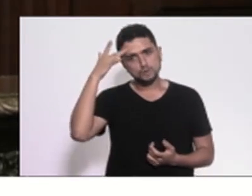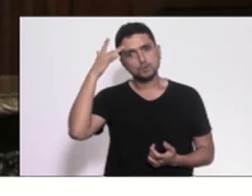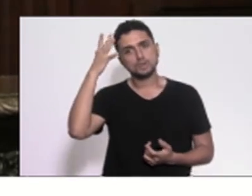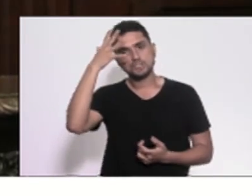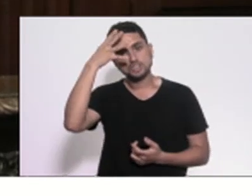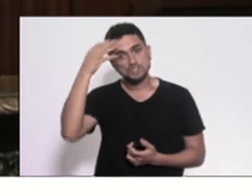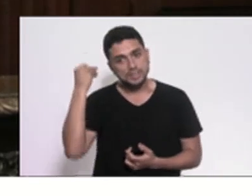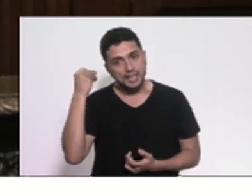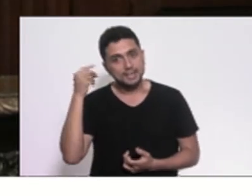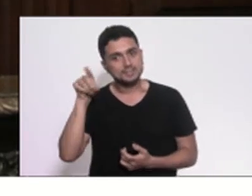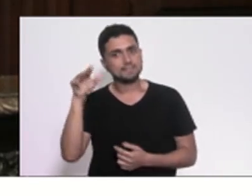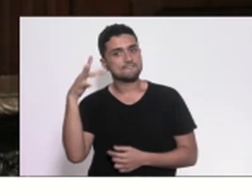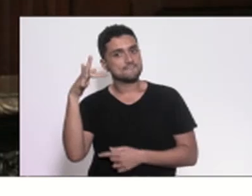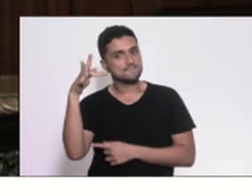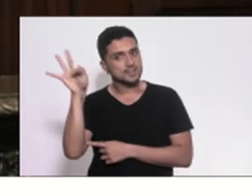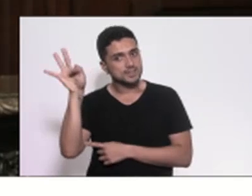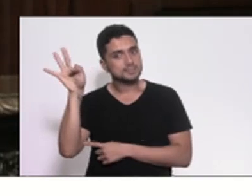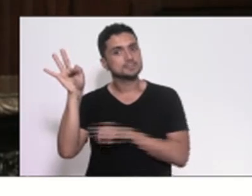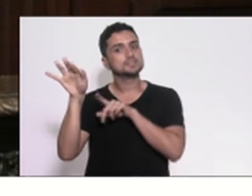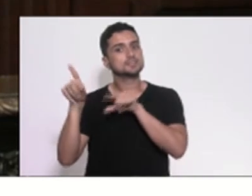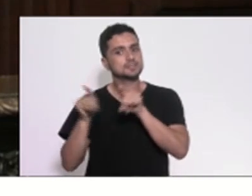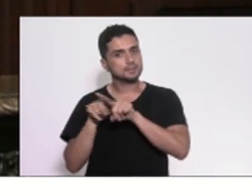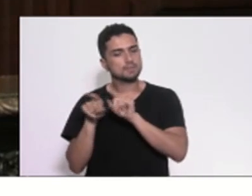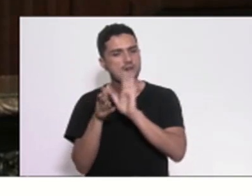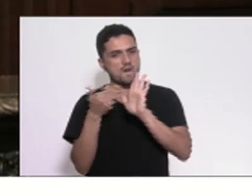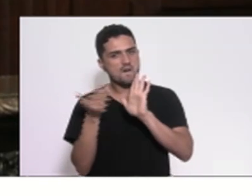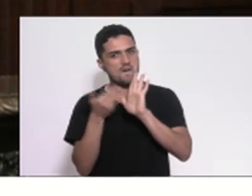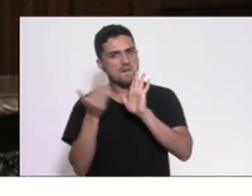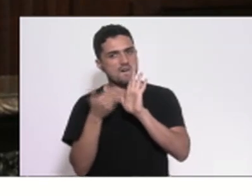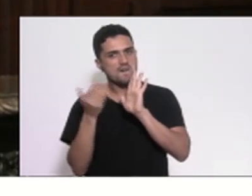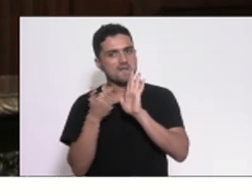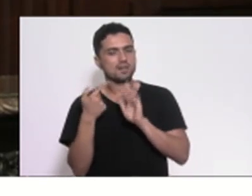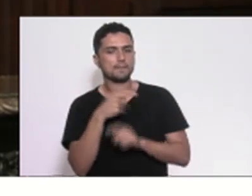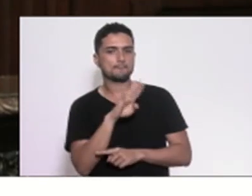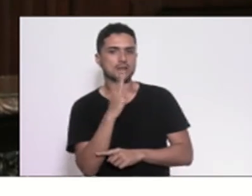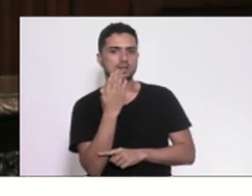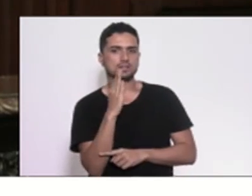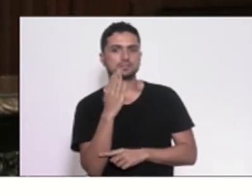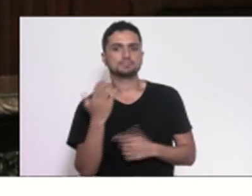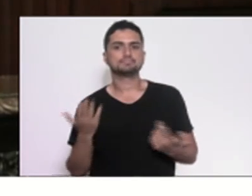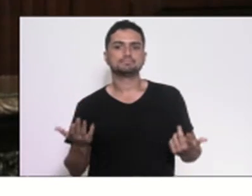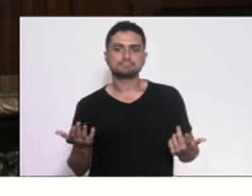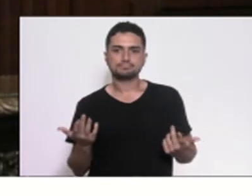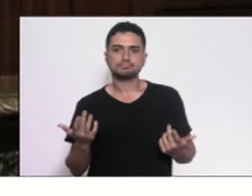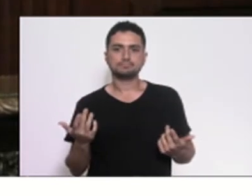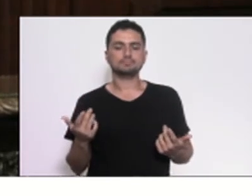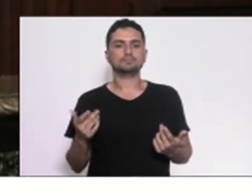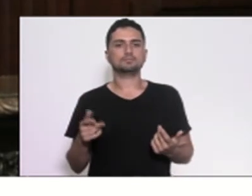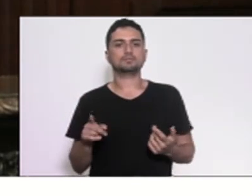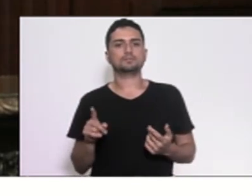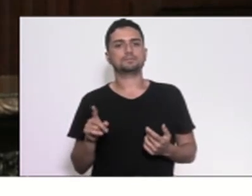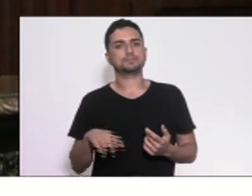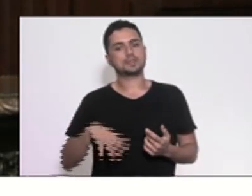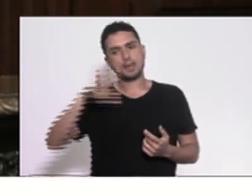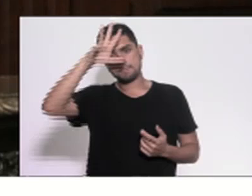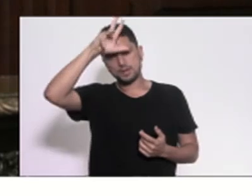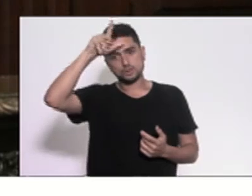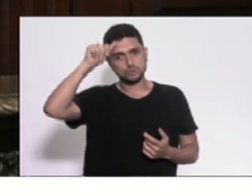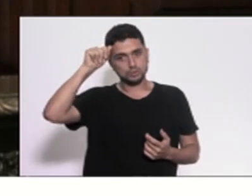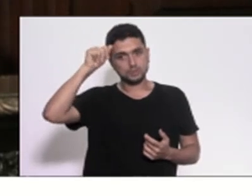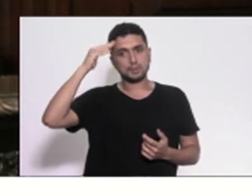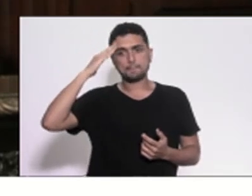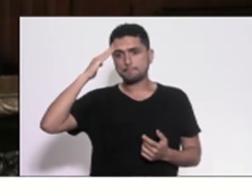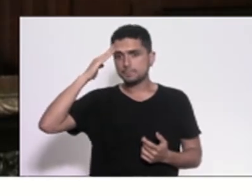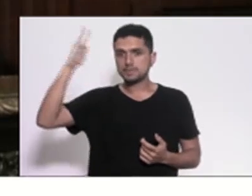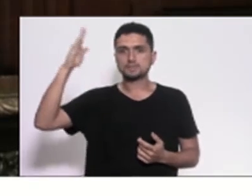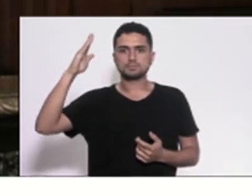hora da gente achar que a Amazônia é a questão prioritária. O resto é